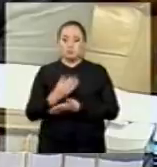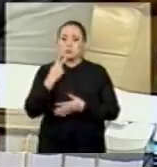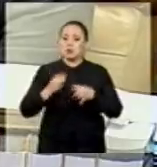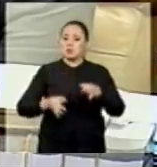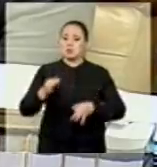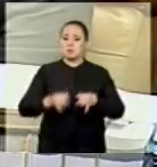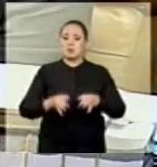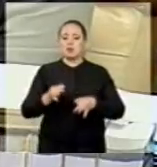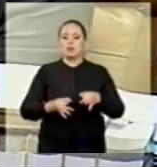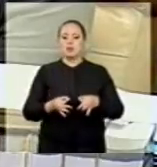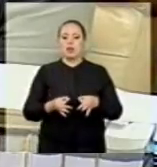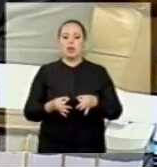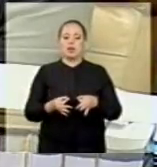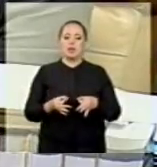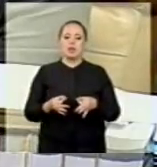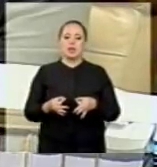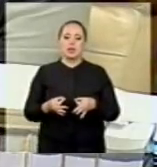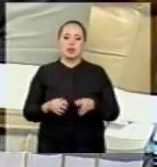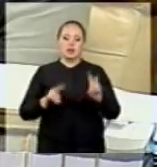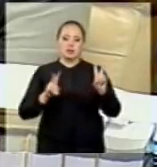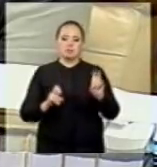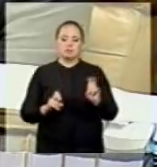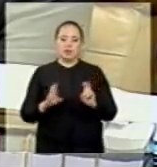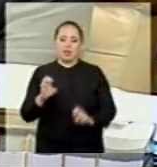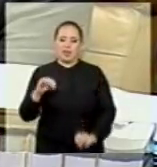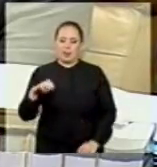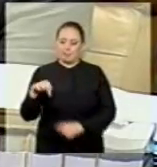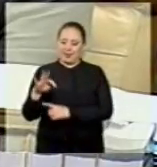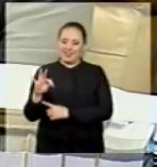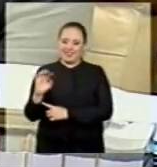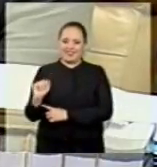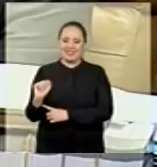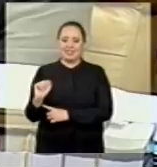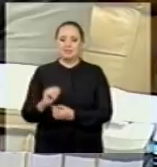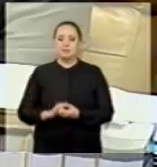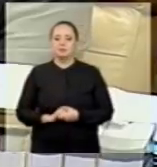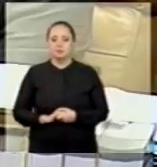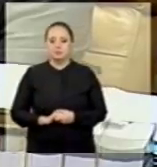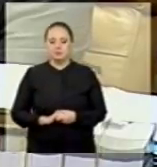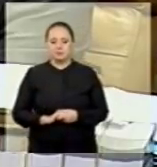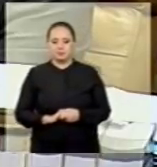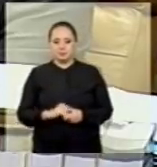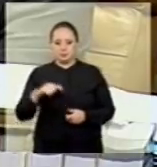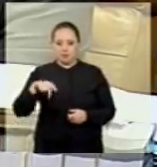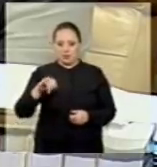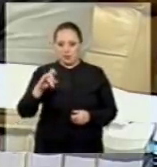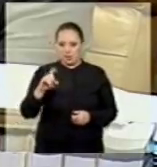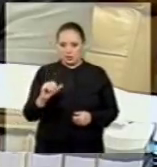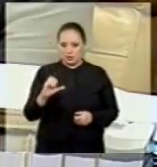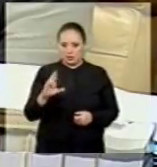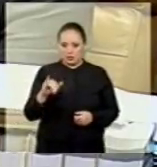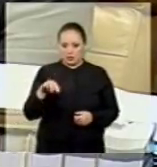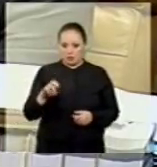acha consubstanciado na seguinte ementa: queixa, crime contra deputado